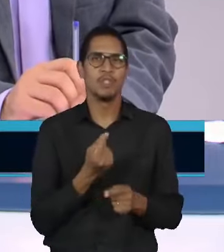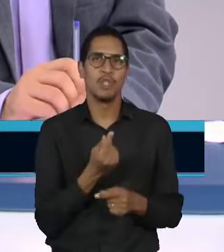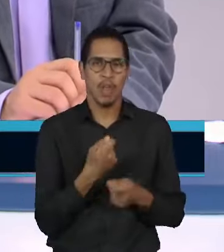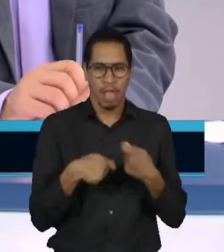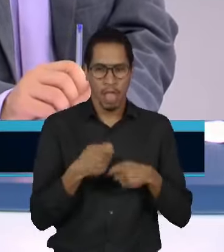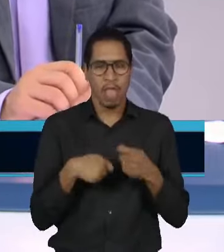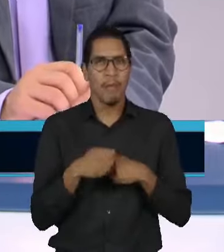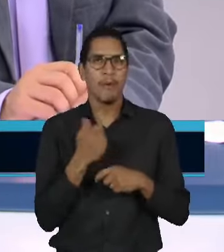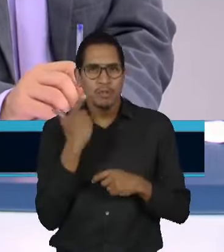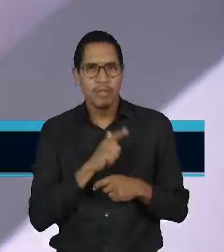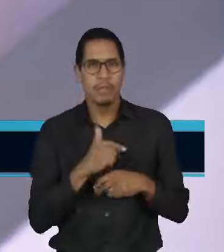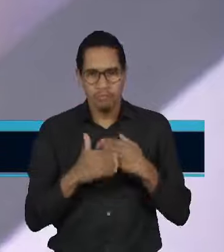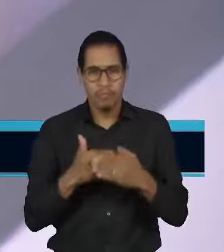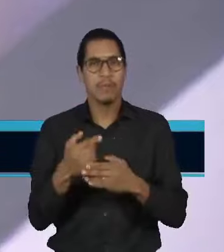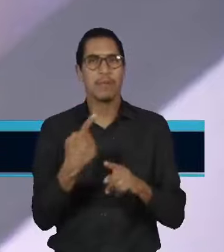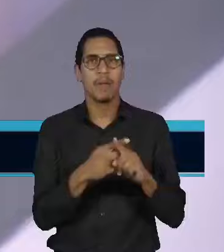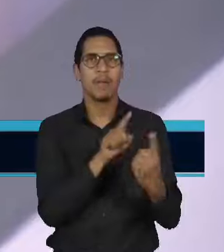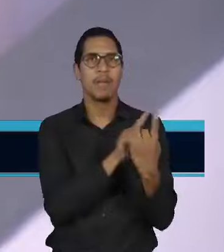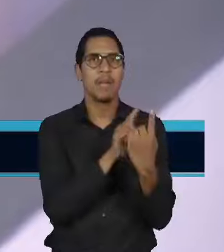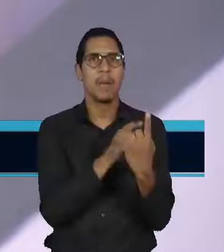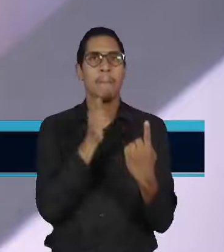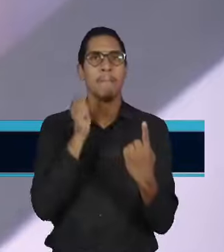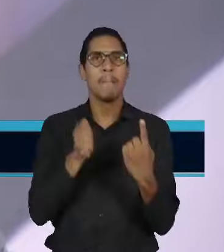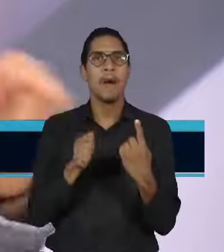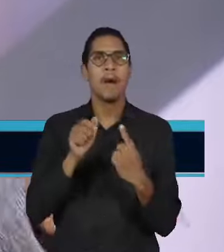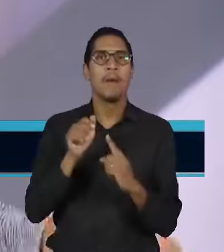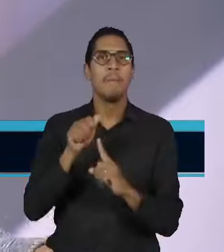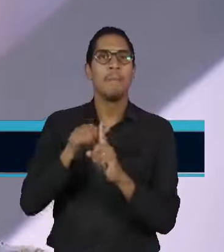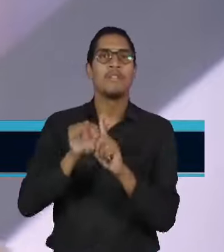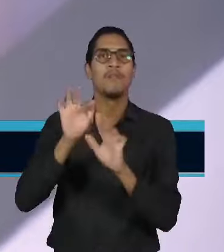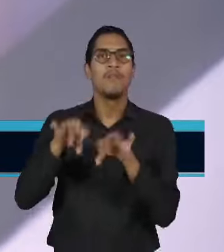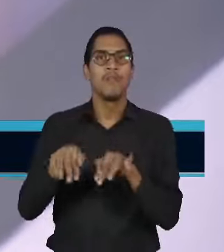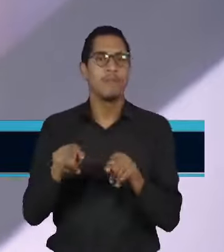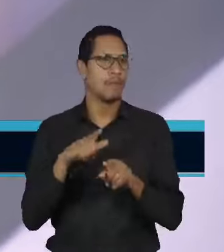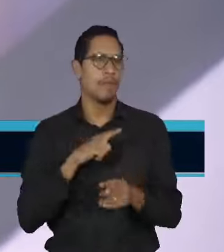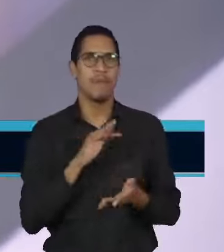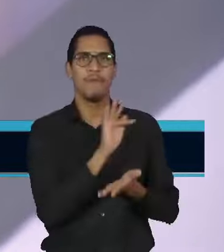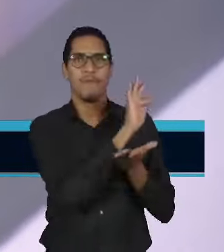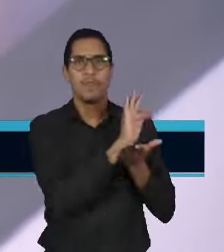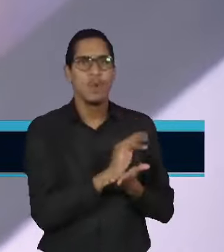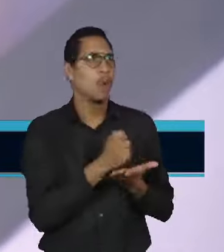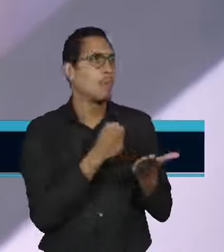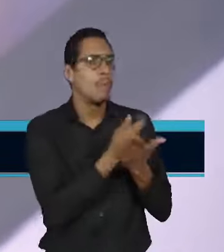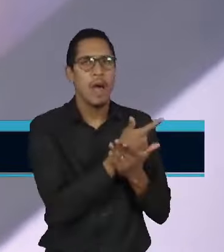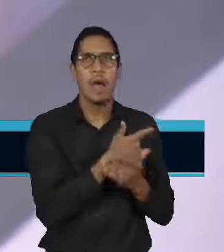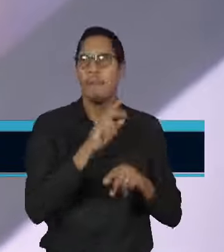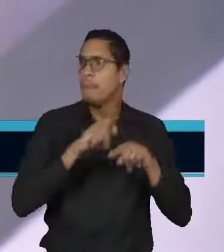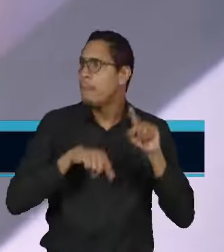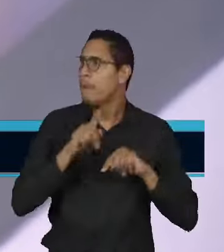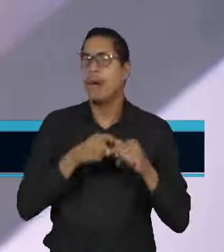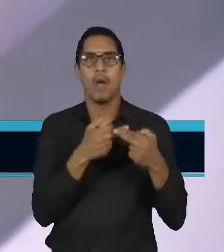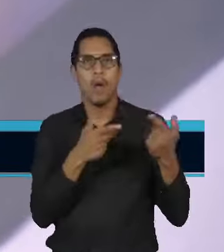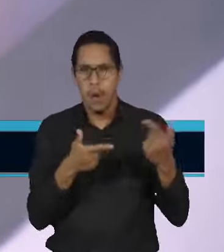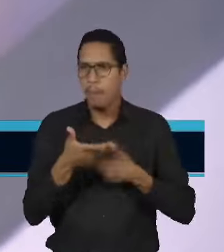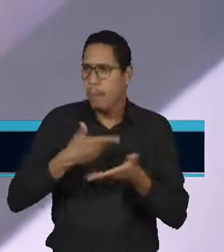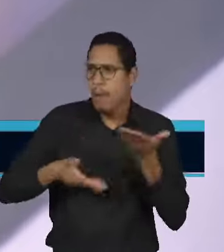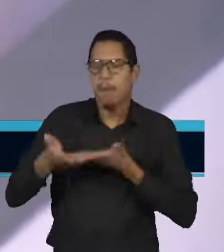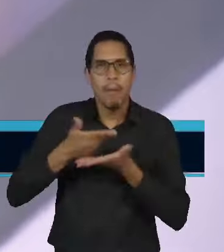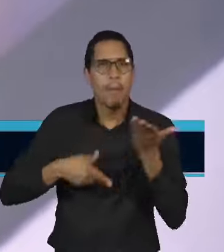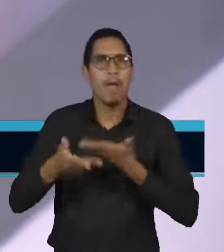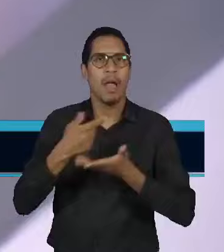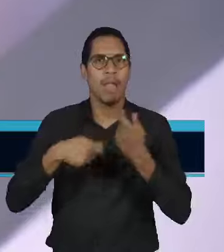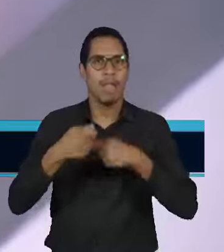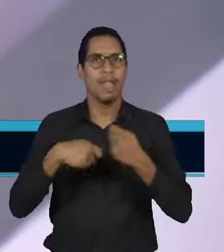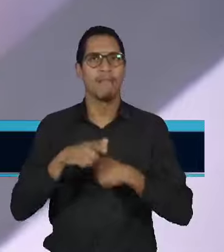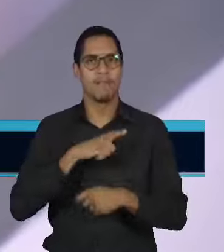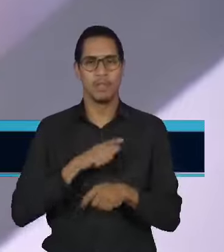para sustentar, porque o cliente vai pagar no final do mês, mas ele tem fornecedor, ele tem que comprar os insumos para manter o negócio ativo. Então, tem que